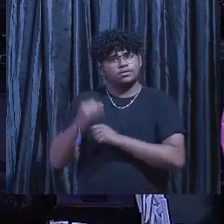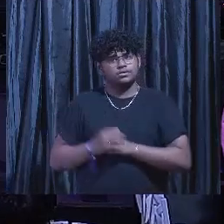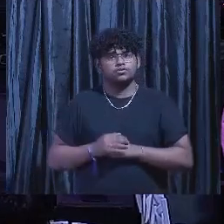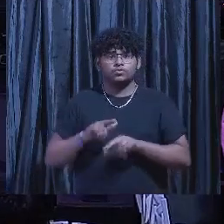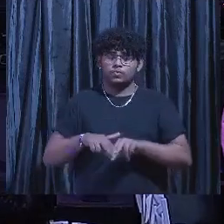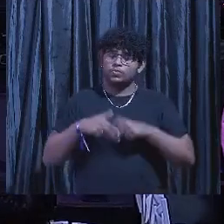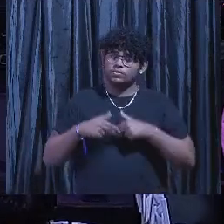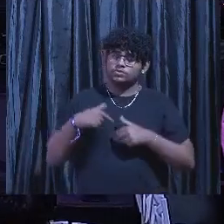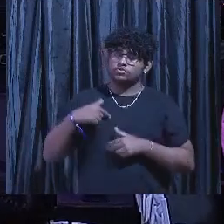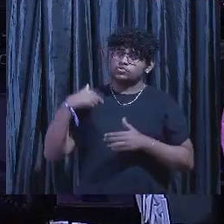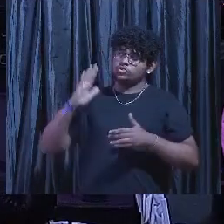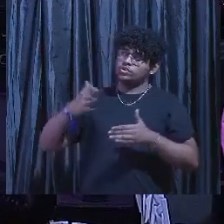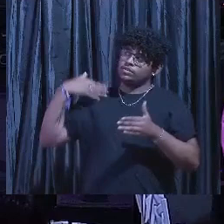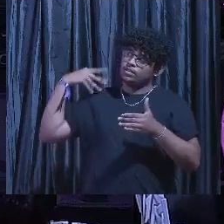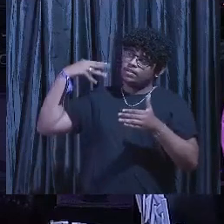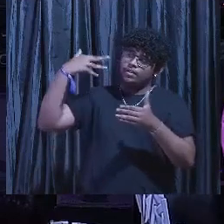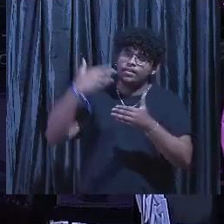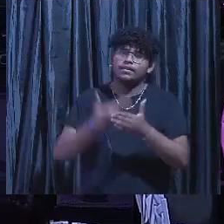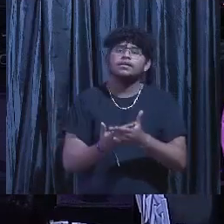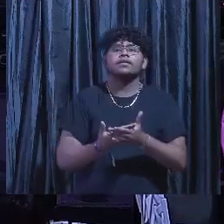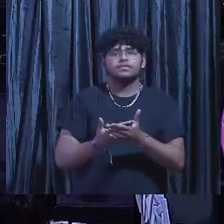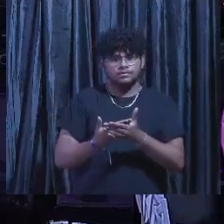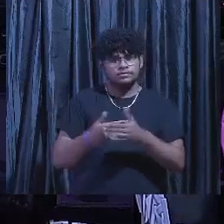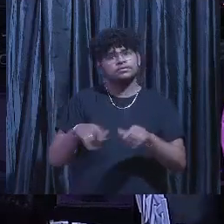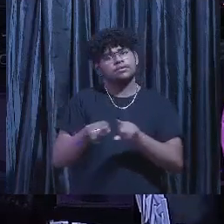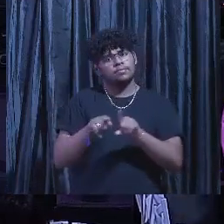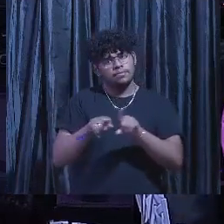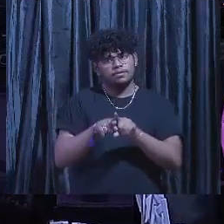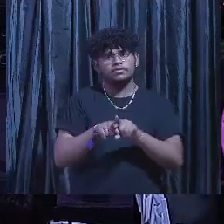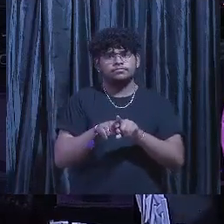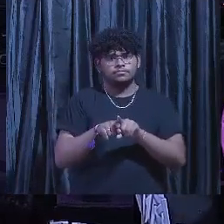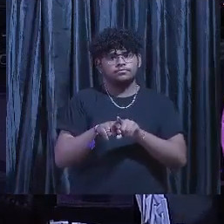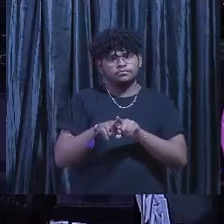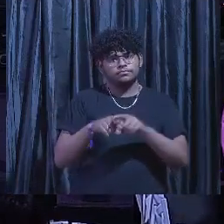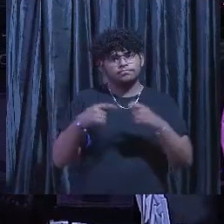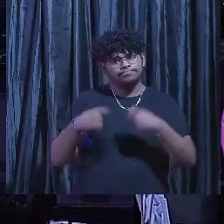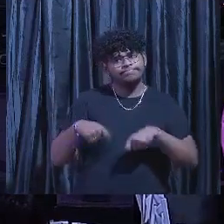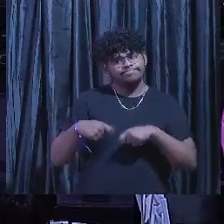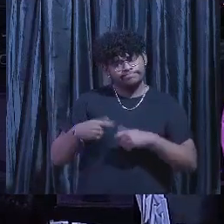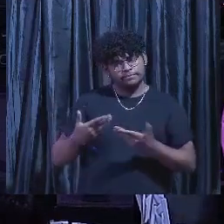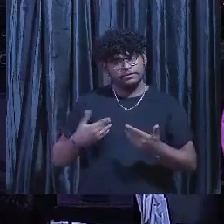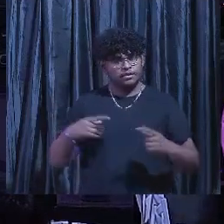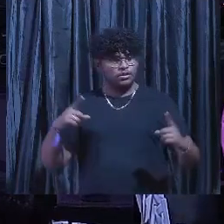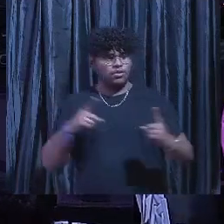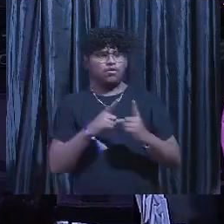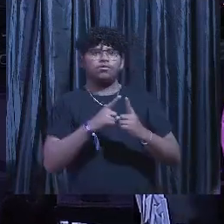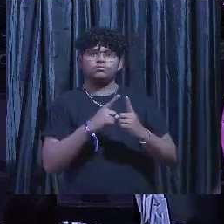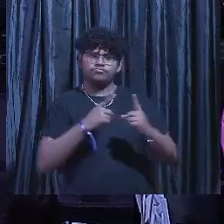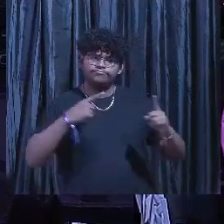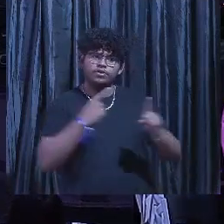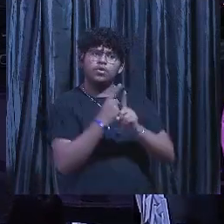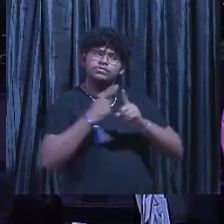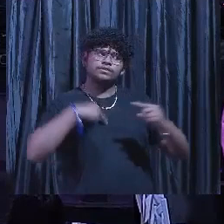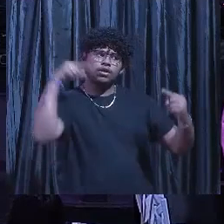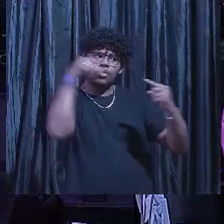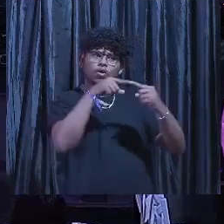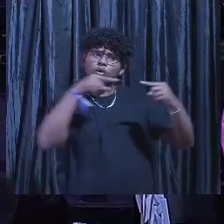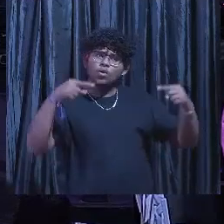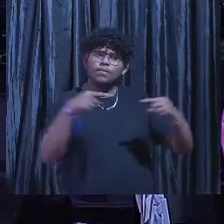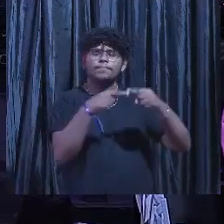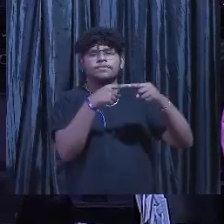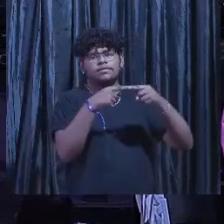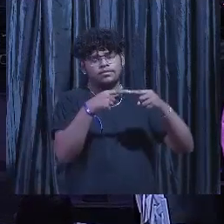uma ideia de um lado e do outro para que a gente se encontre no meio da ponte e faça as coisas diferentes, entendeu? Porque no final do dia, de novo, somos pessoas, né?